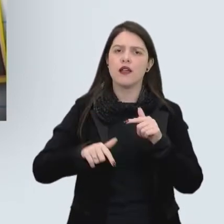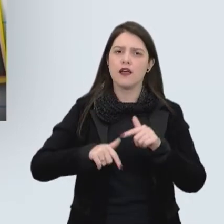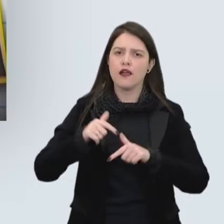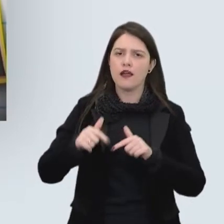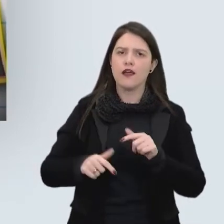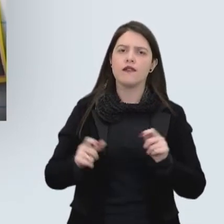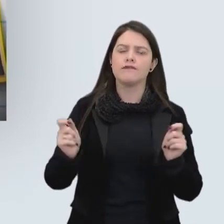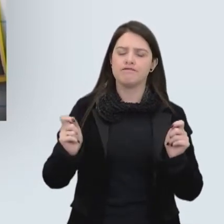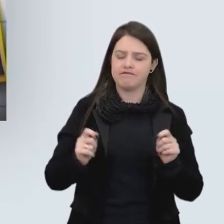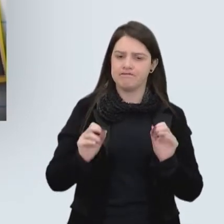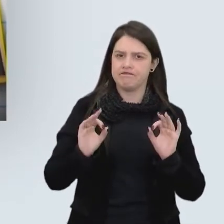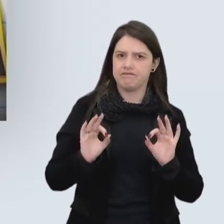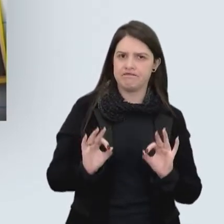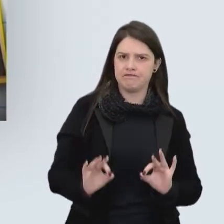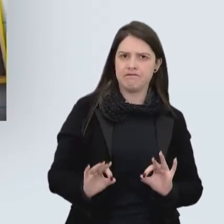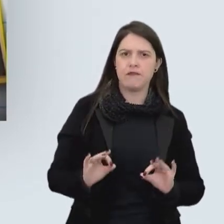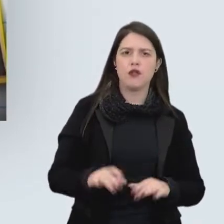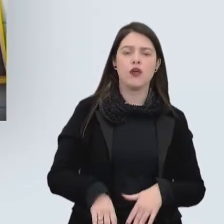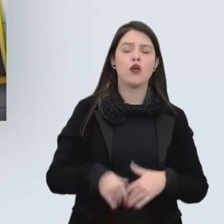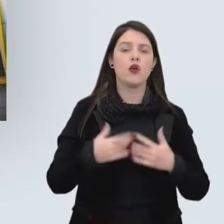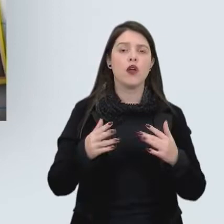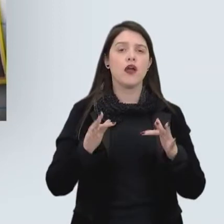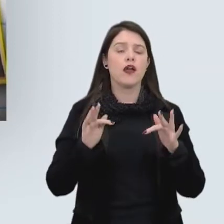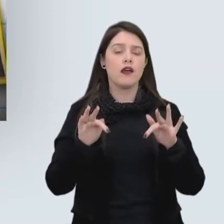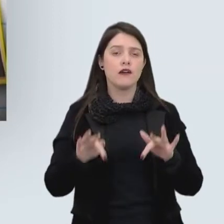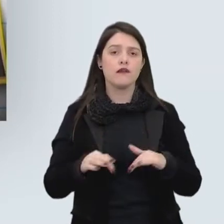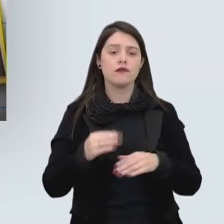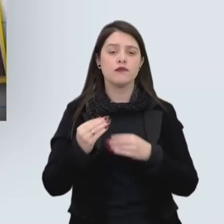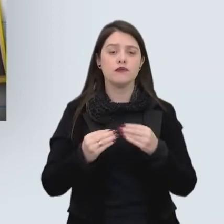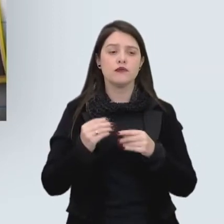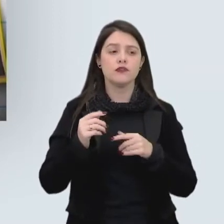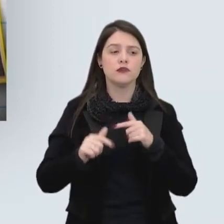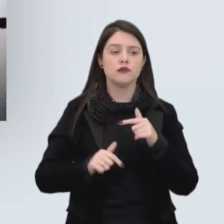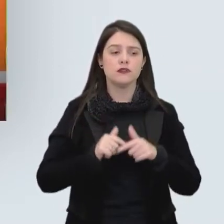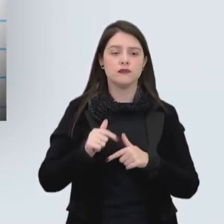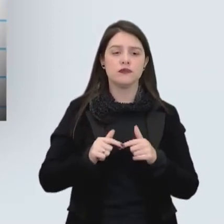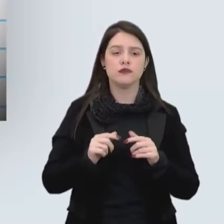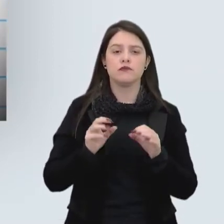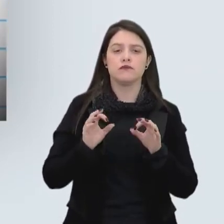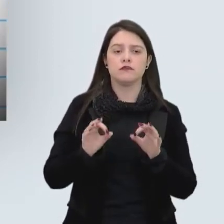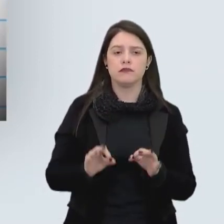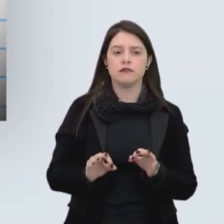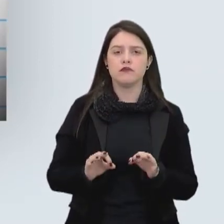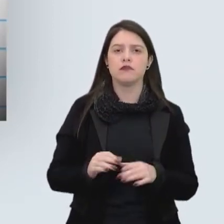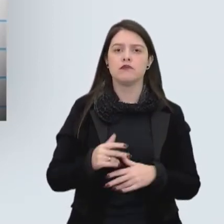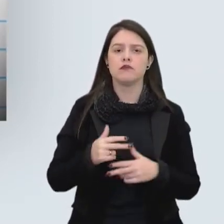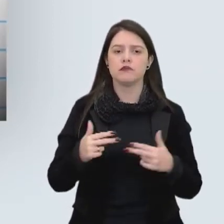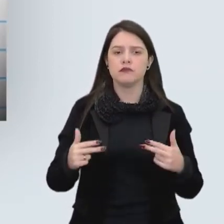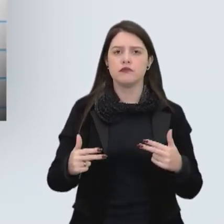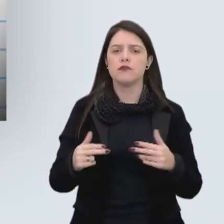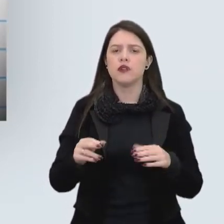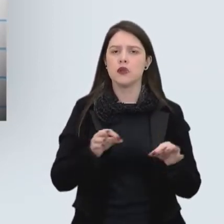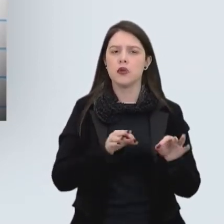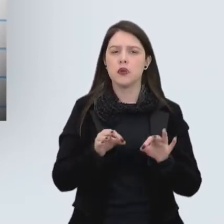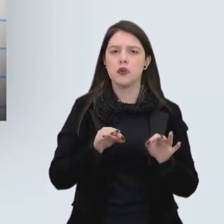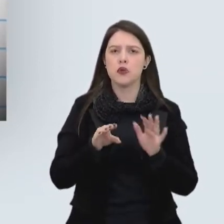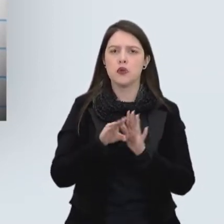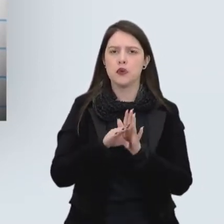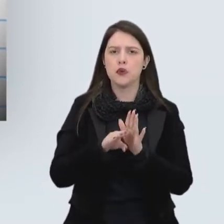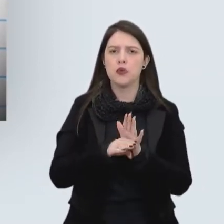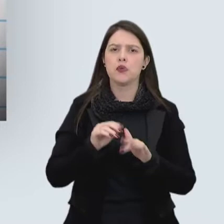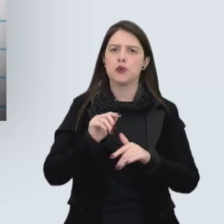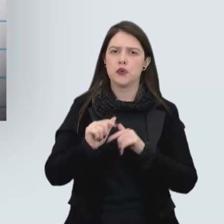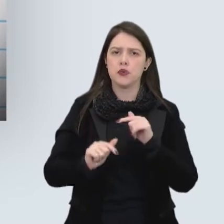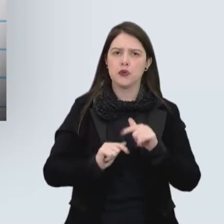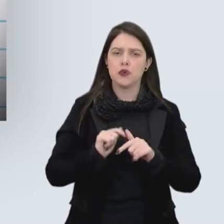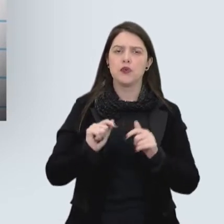ser decente. Mas quais são, afinal, os pressupostos de um trabalho decente? Este é um termo cunhado pela Organização Internacional do Trabalho,